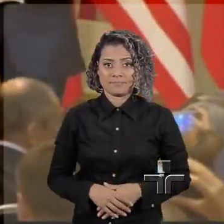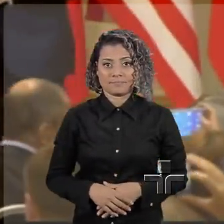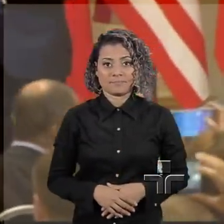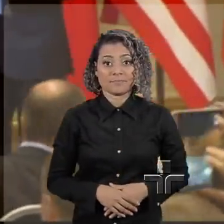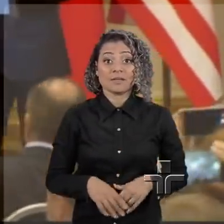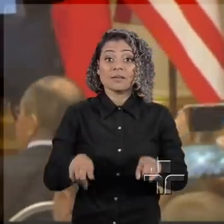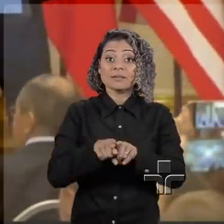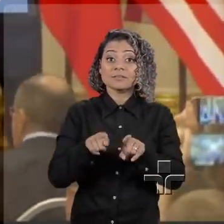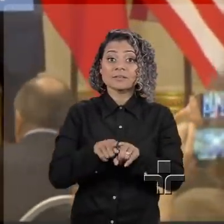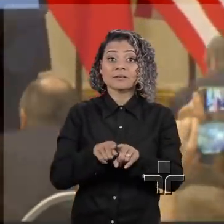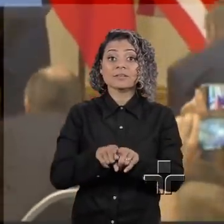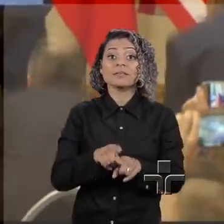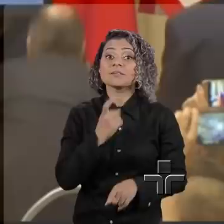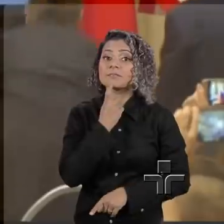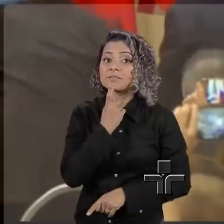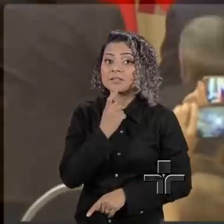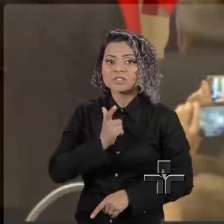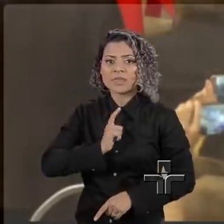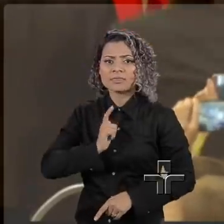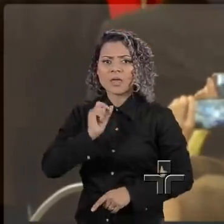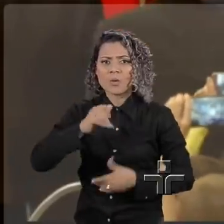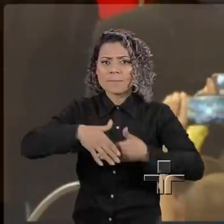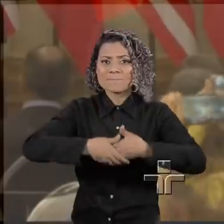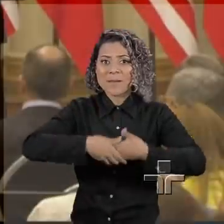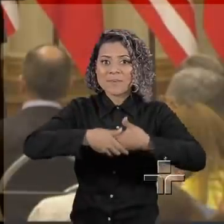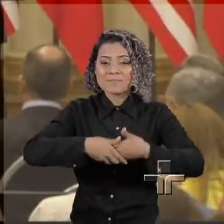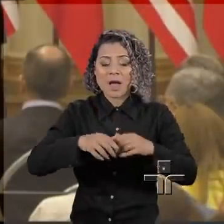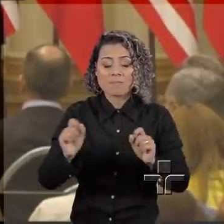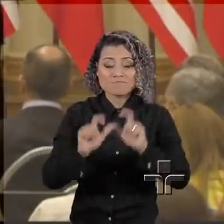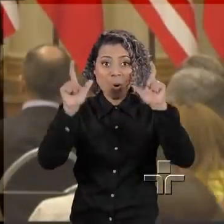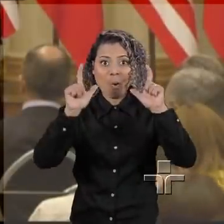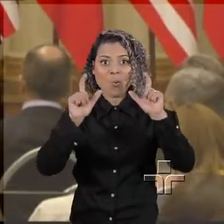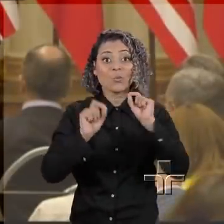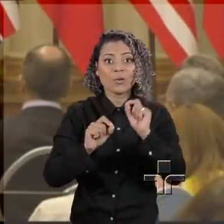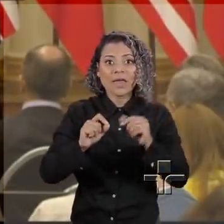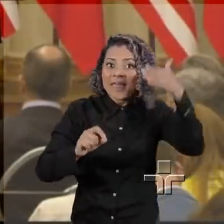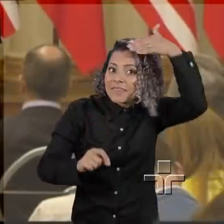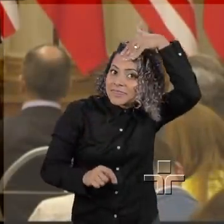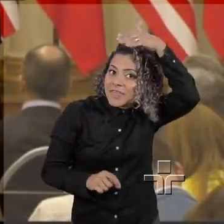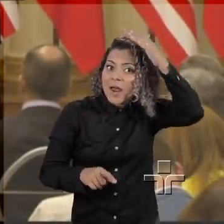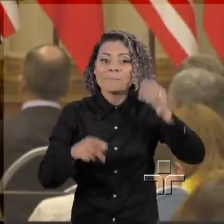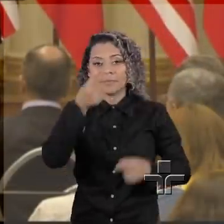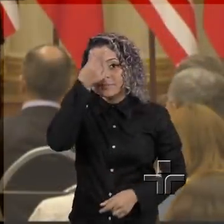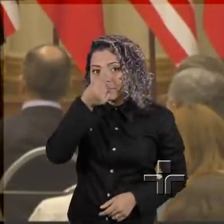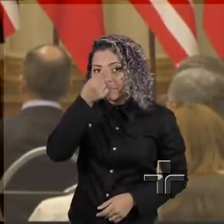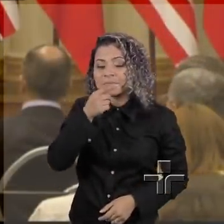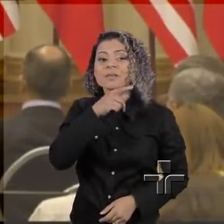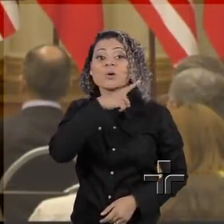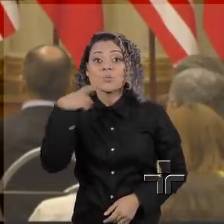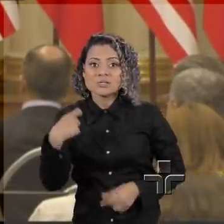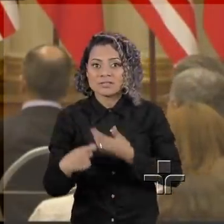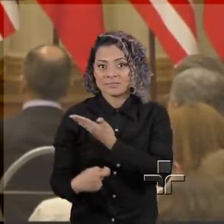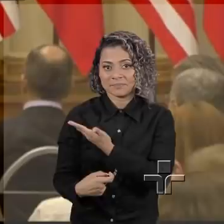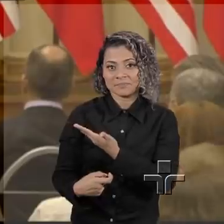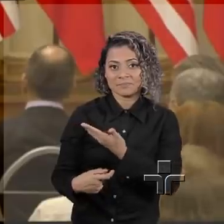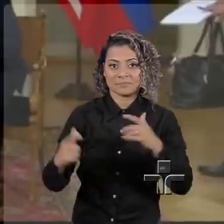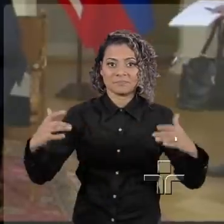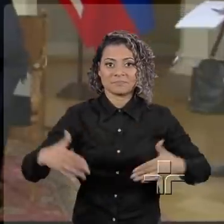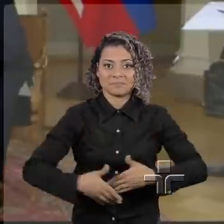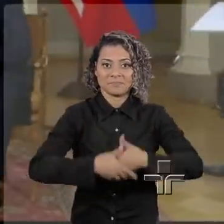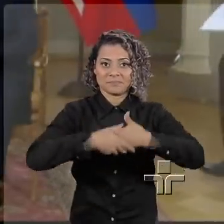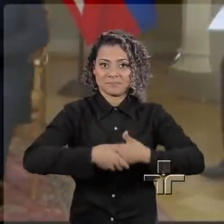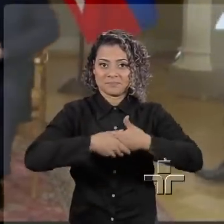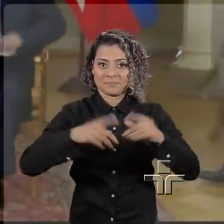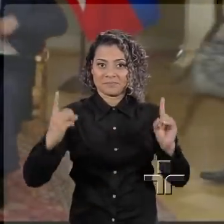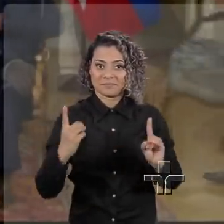Na Finlândia, mais um aperto de mãos chamou a atenção do mundo: Donald Trump e o presidente russo Vladimir Putin.